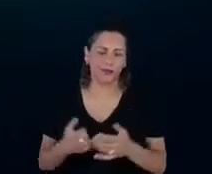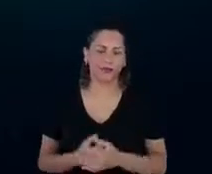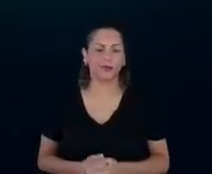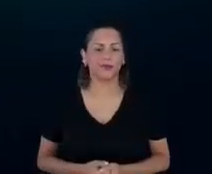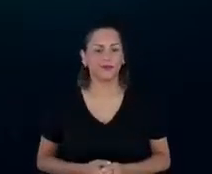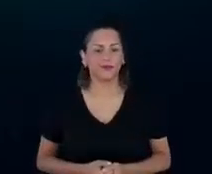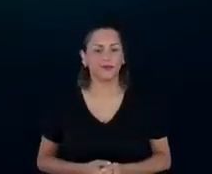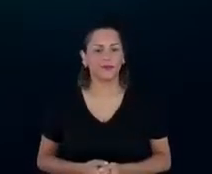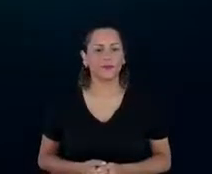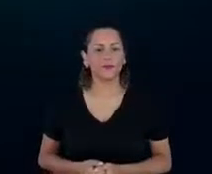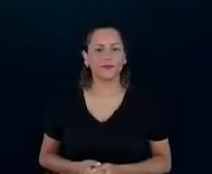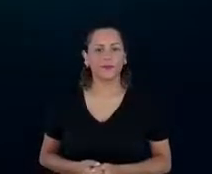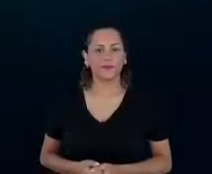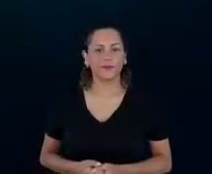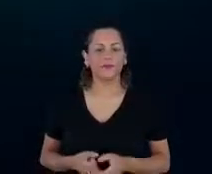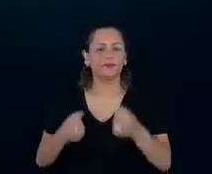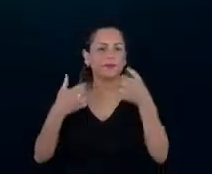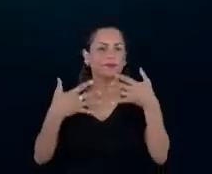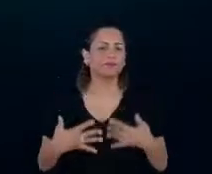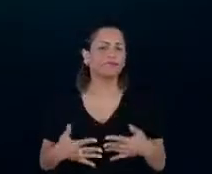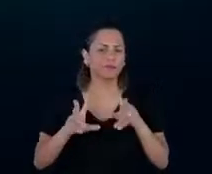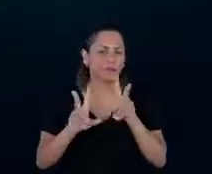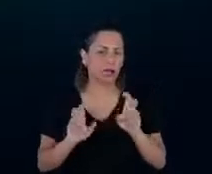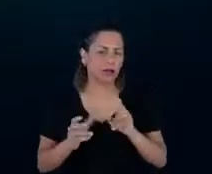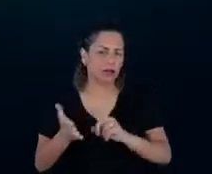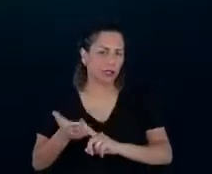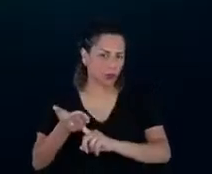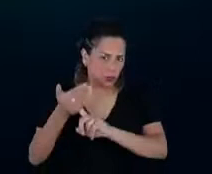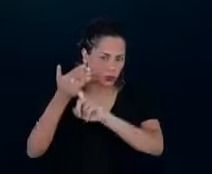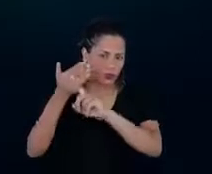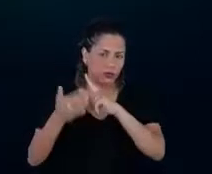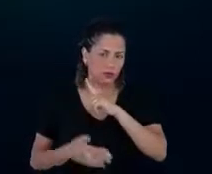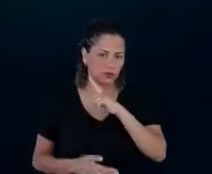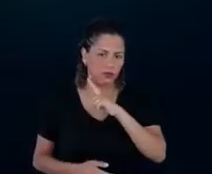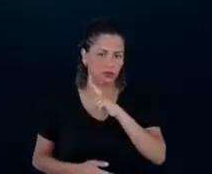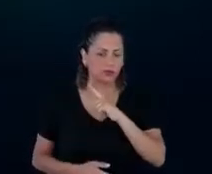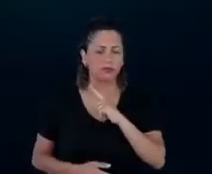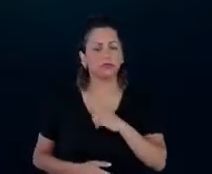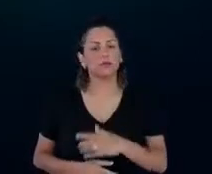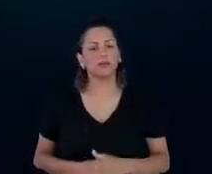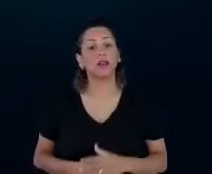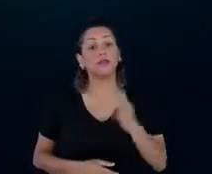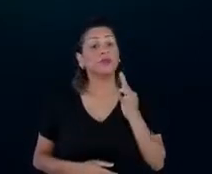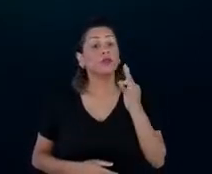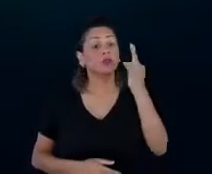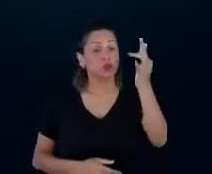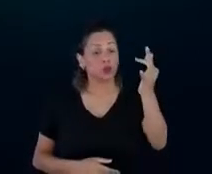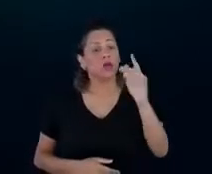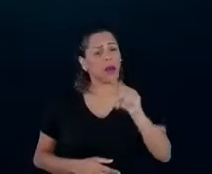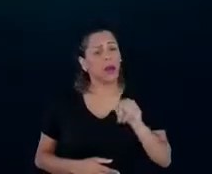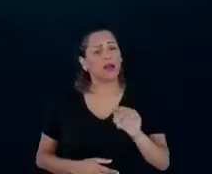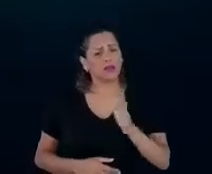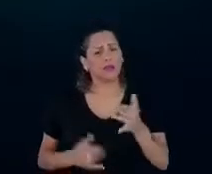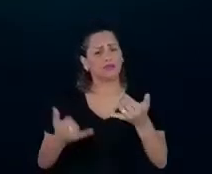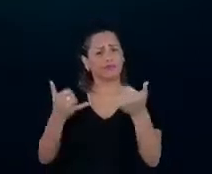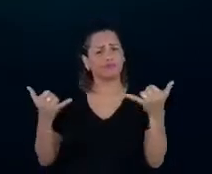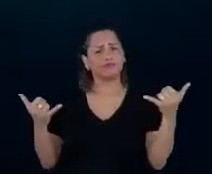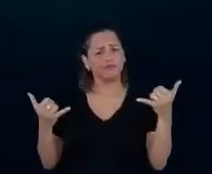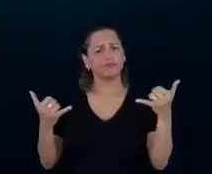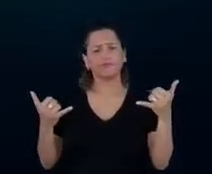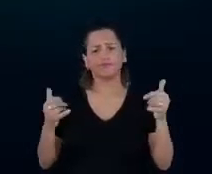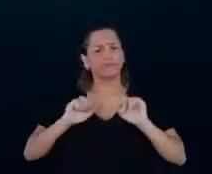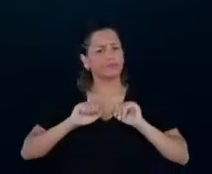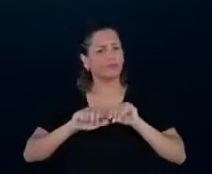Falando um pouco sobre a tecnologia, hoje o futuro é a eletrificação. E como a gente vê isso? Né? Temos